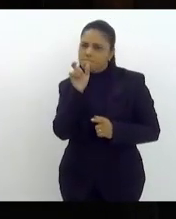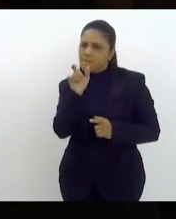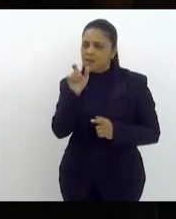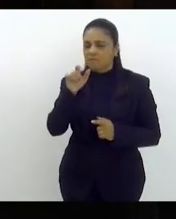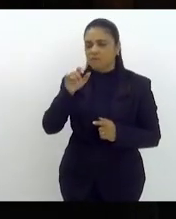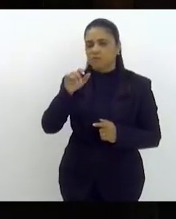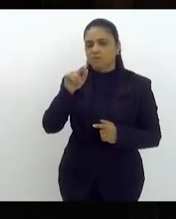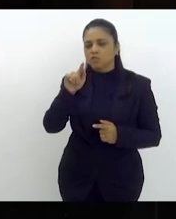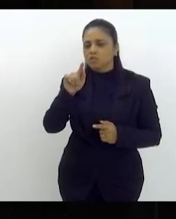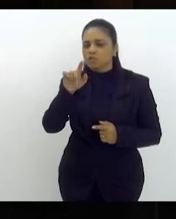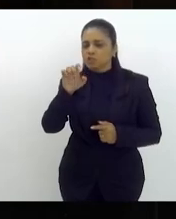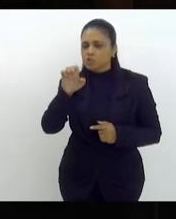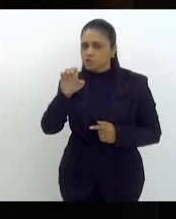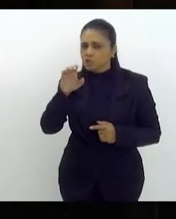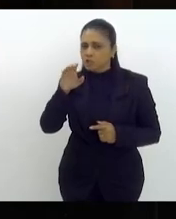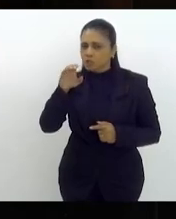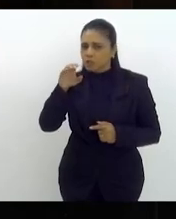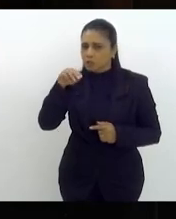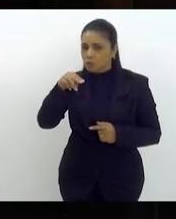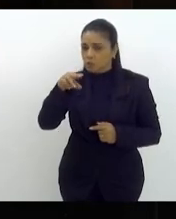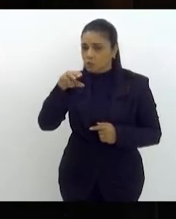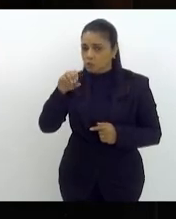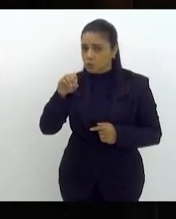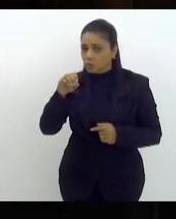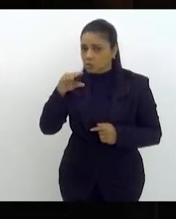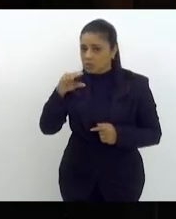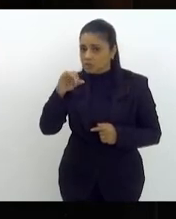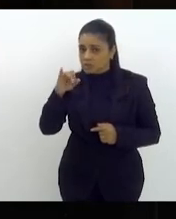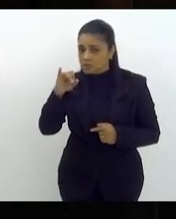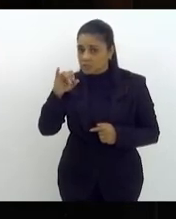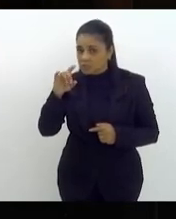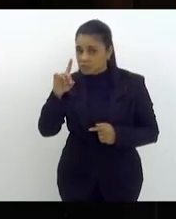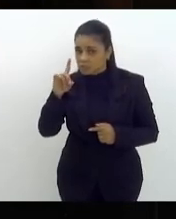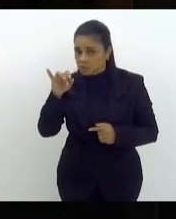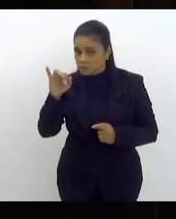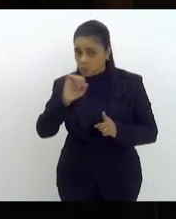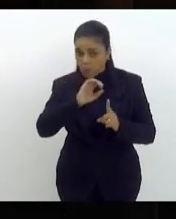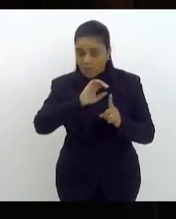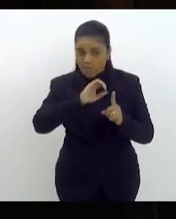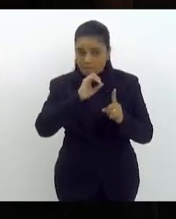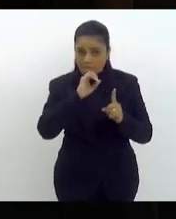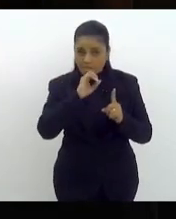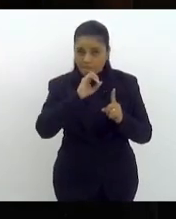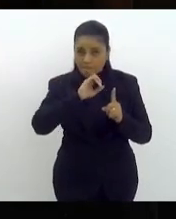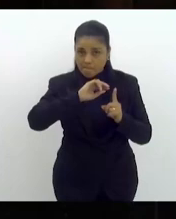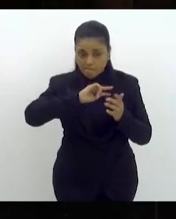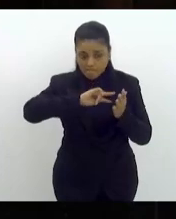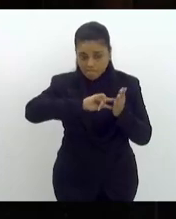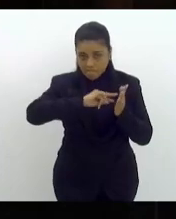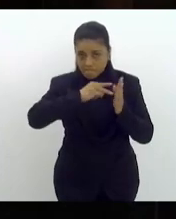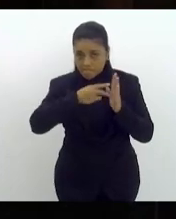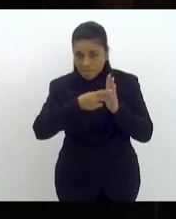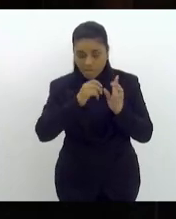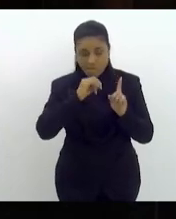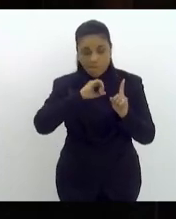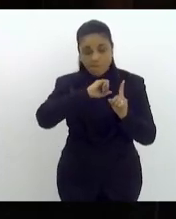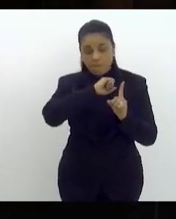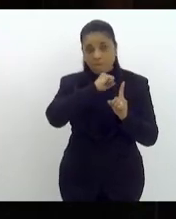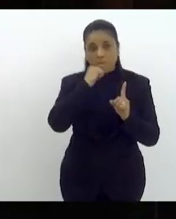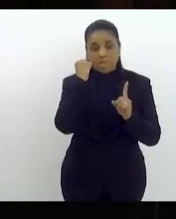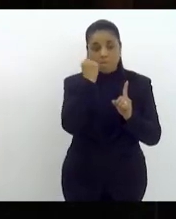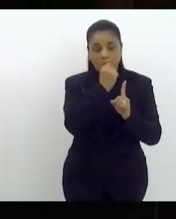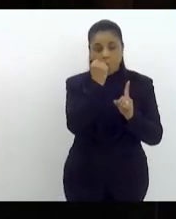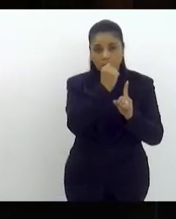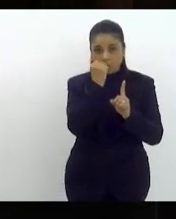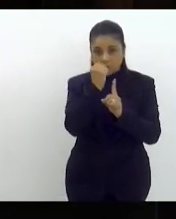porque na literalidade da expressão significa uma mortandade em massa uma mortandade coletiva eu